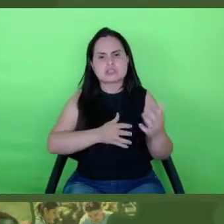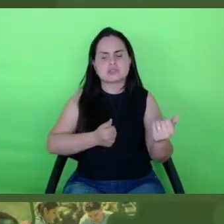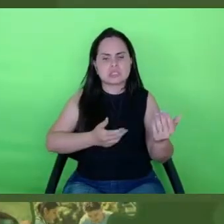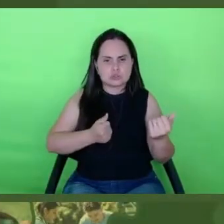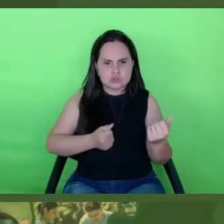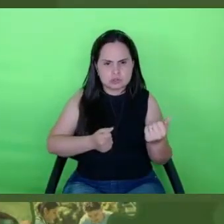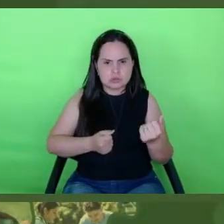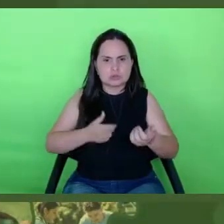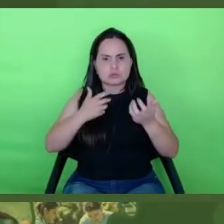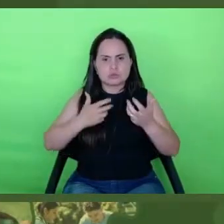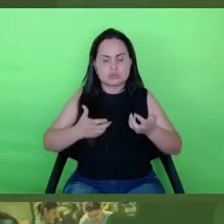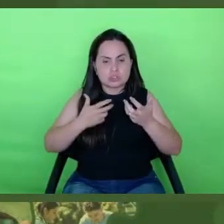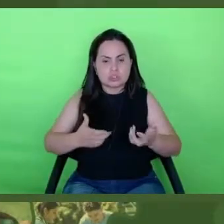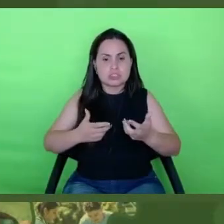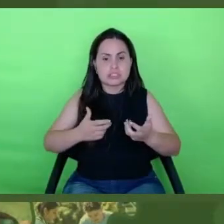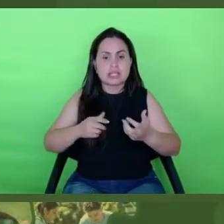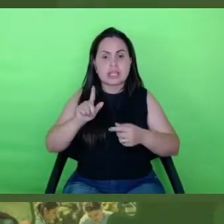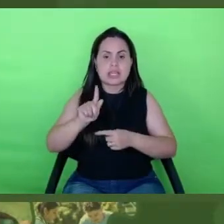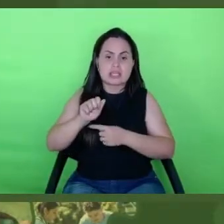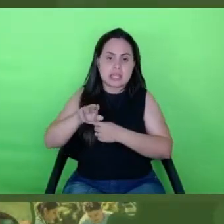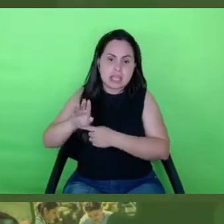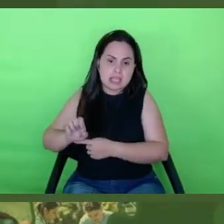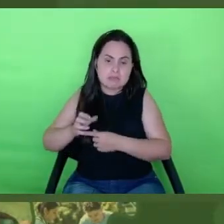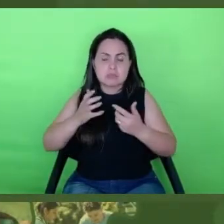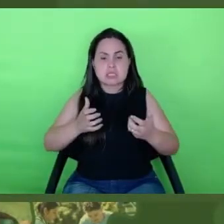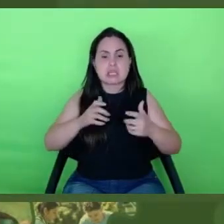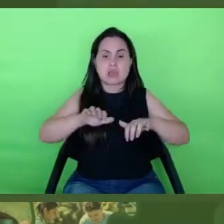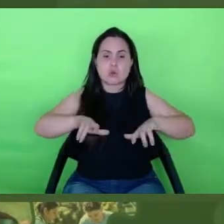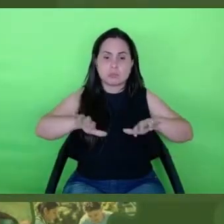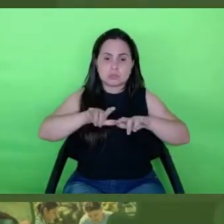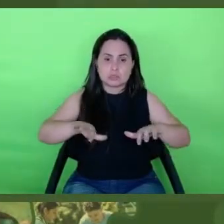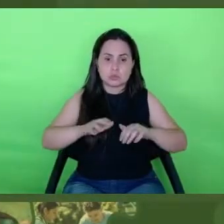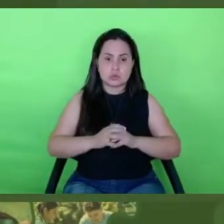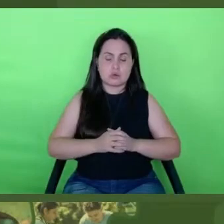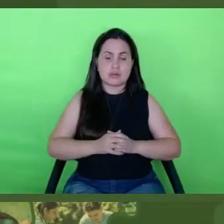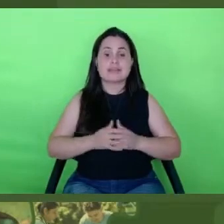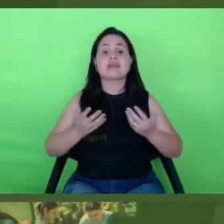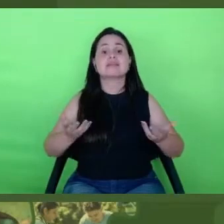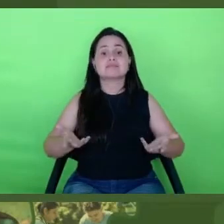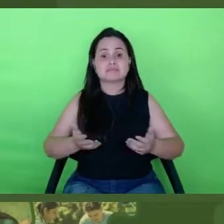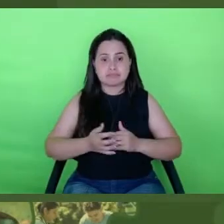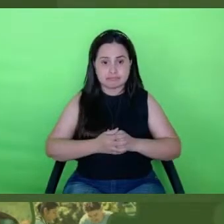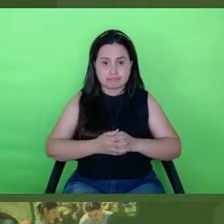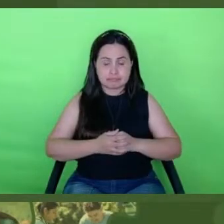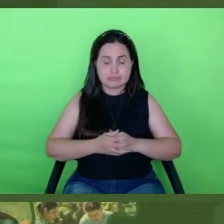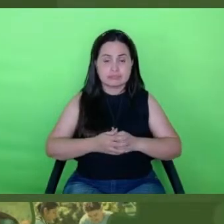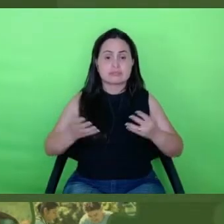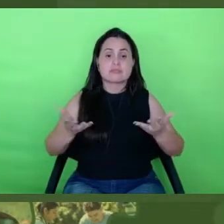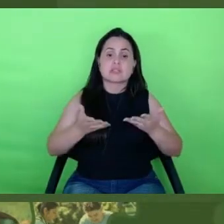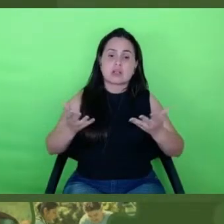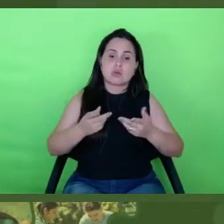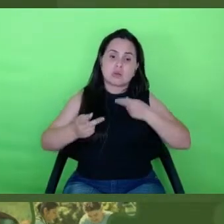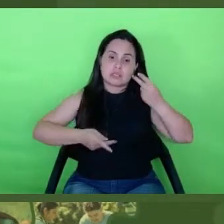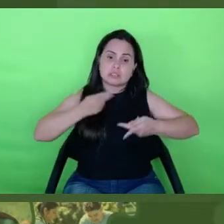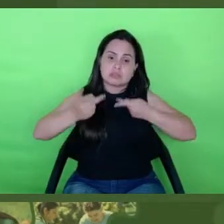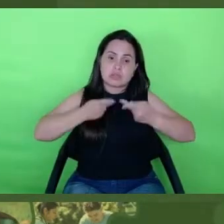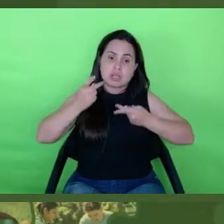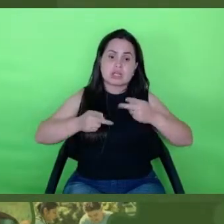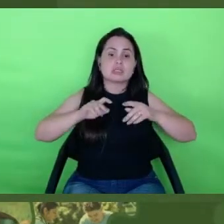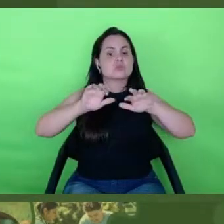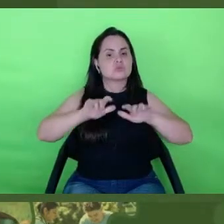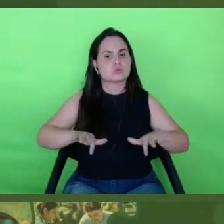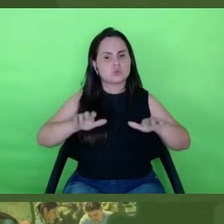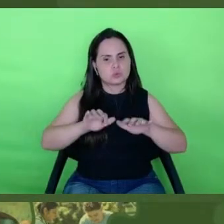juventude quer game, a juventude quer computador. E aí, ó, agora nós estamos falando através de um